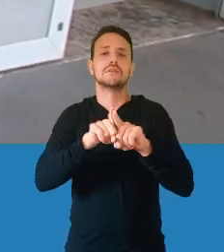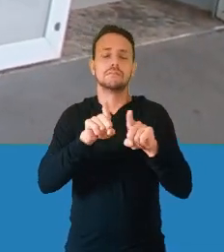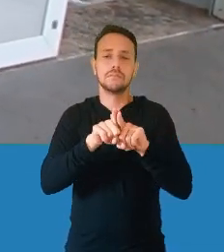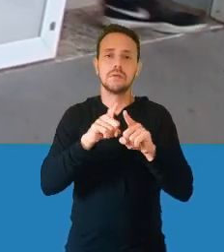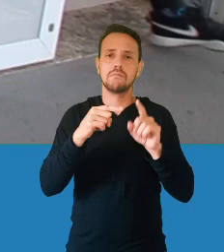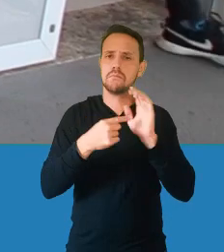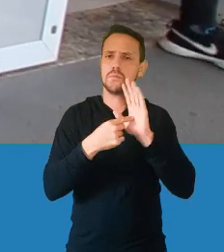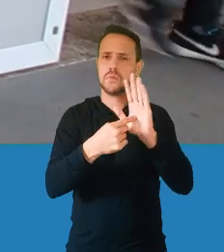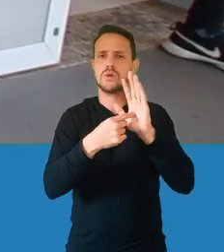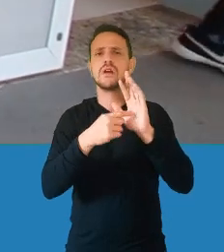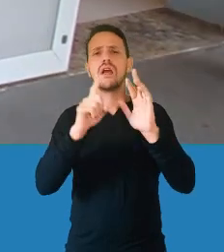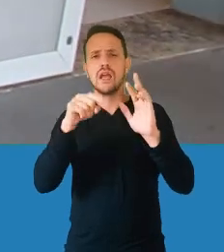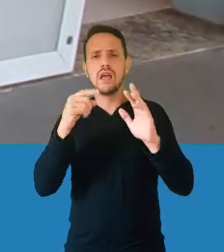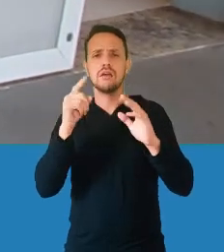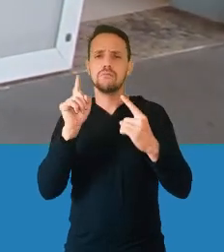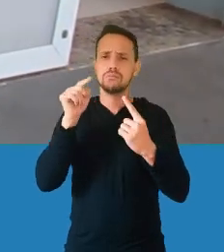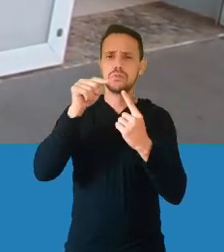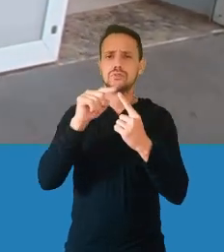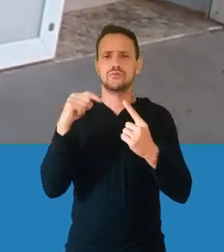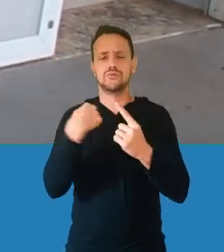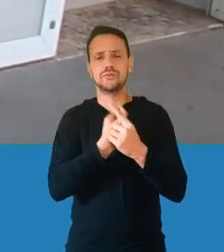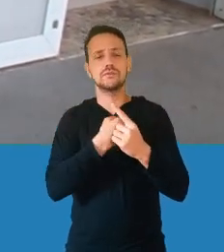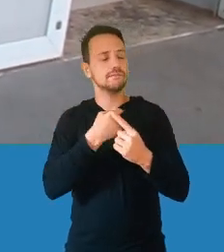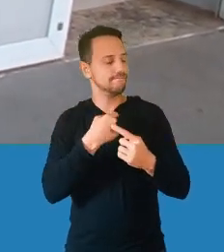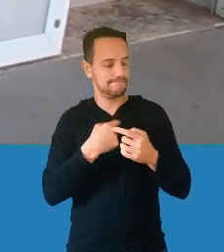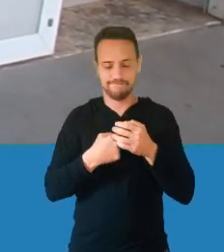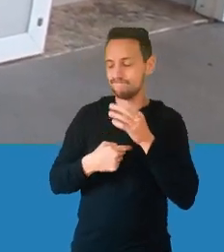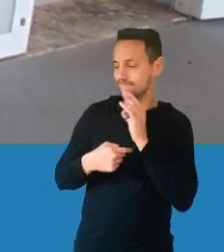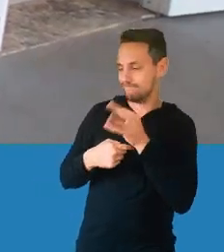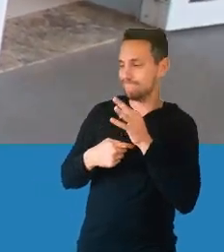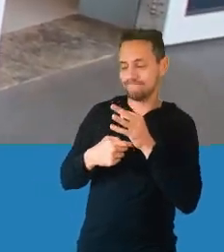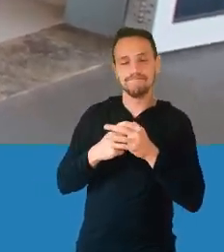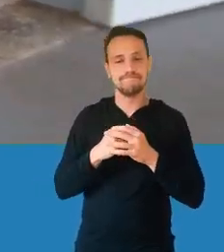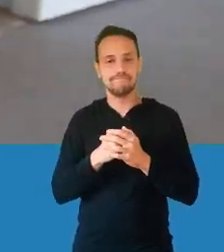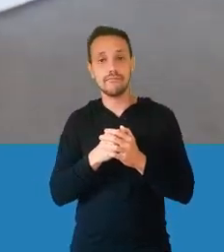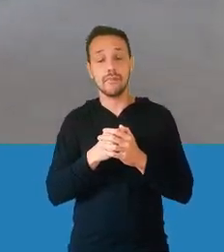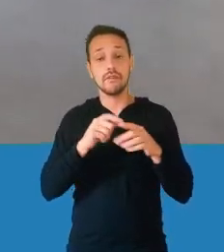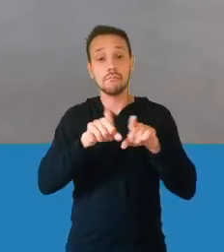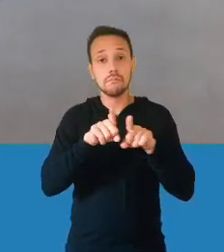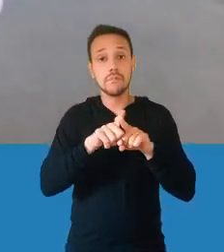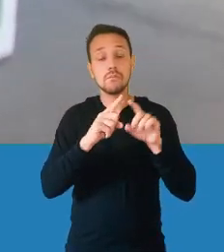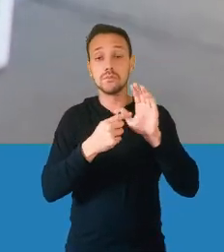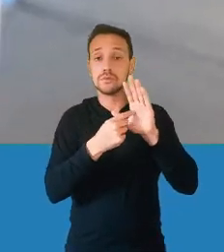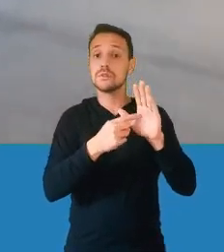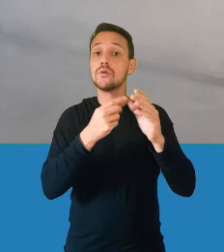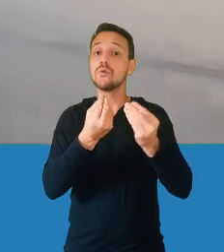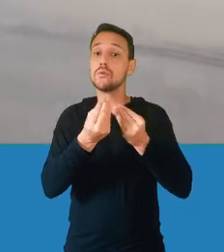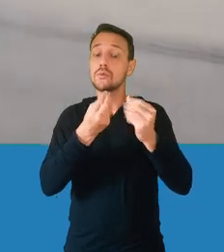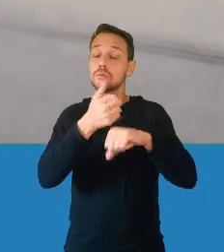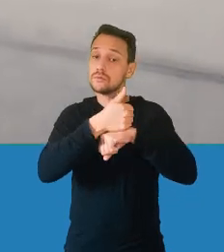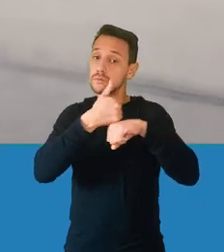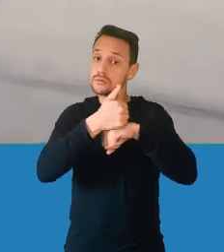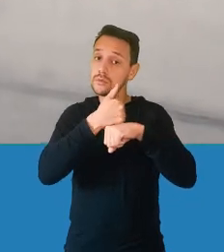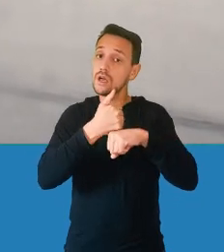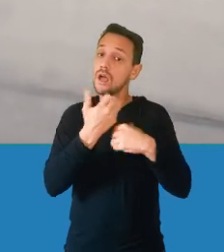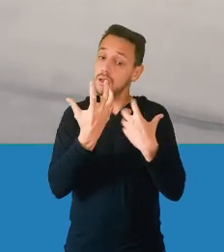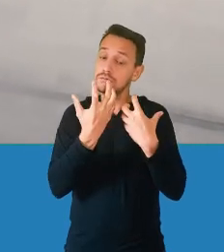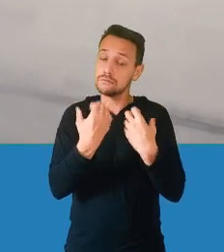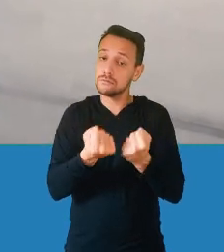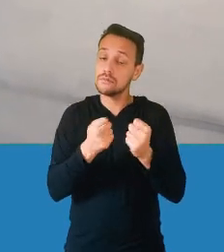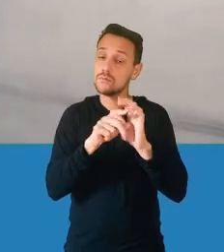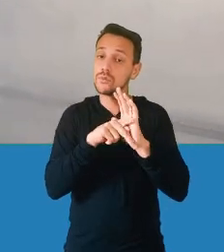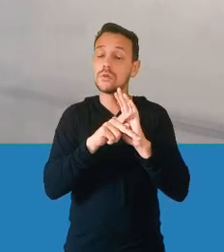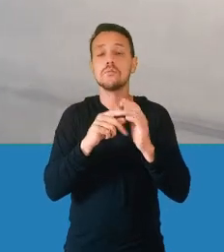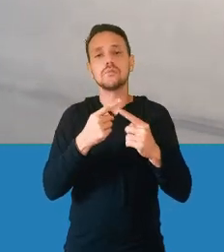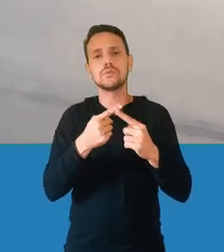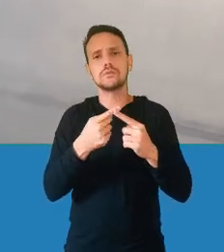gente defende sempre, defende a nossa bandeira, a nossa causa. Exatamente, Lud. E assim, e dizer o quanto os profissionais